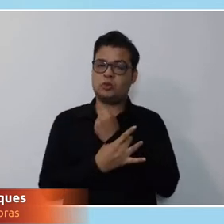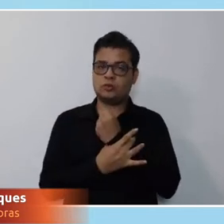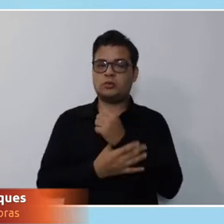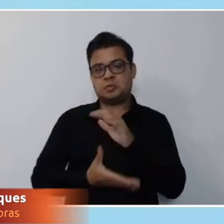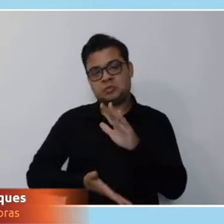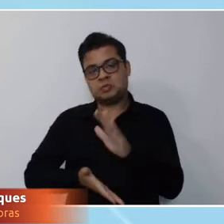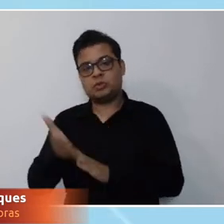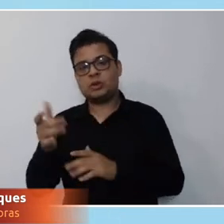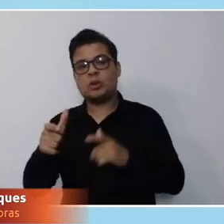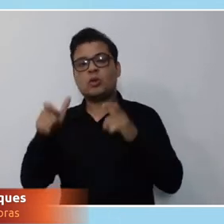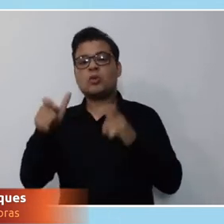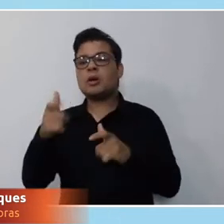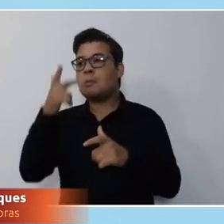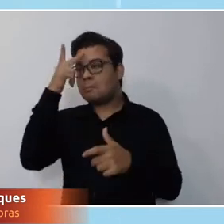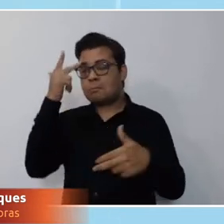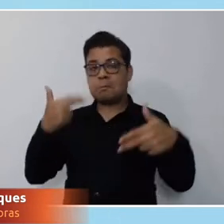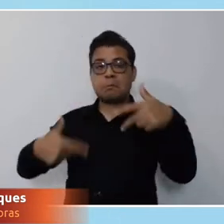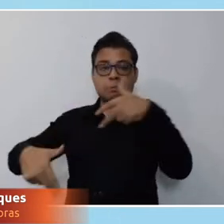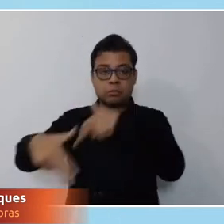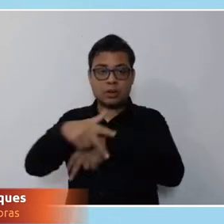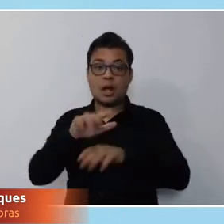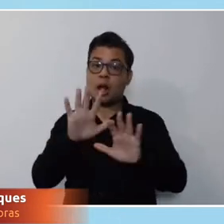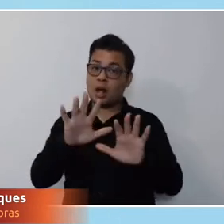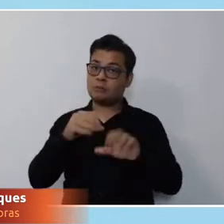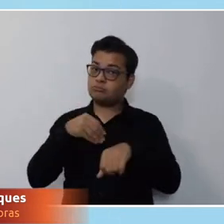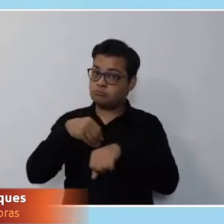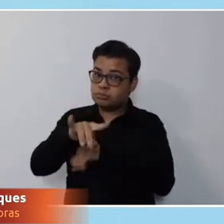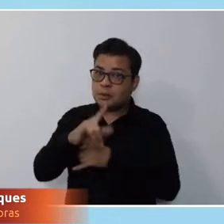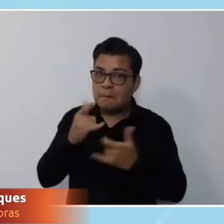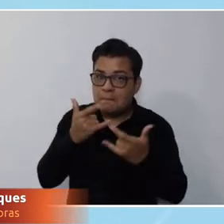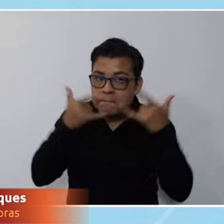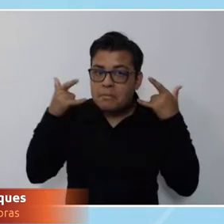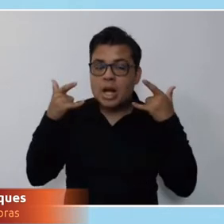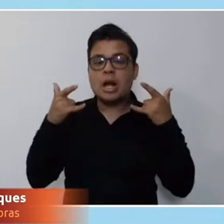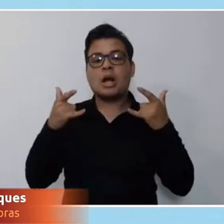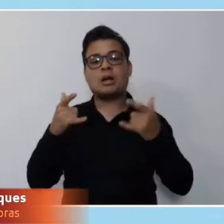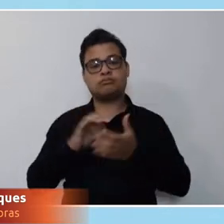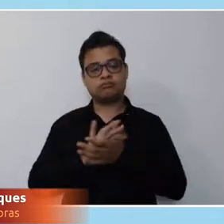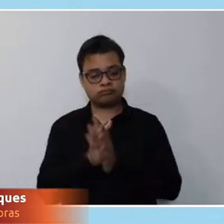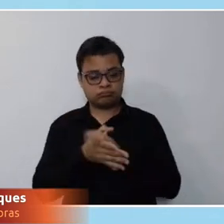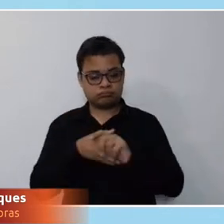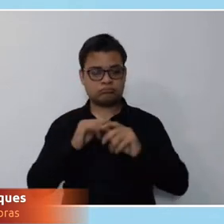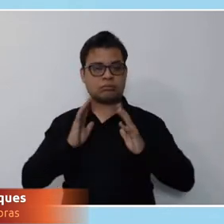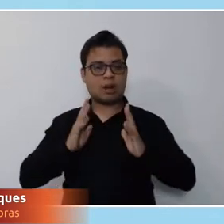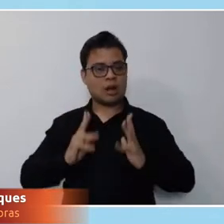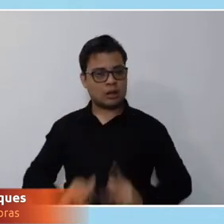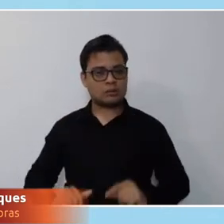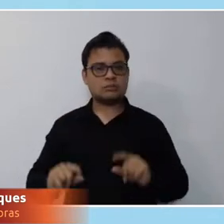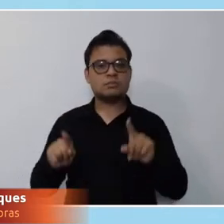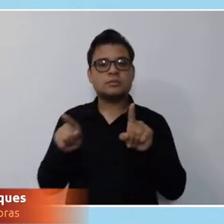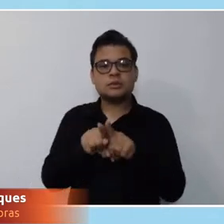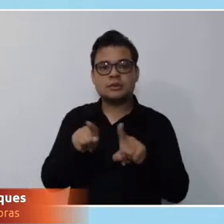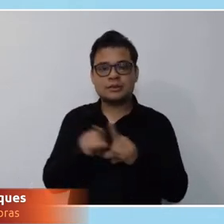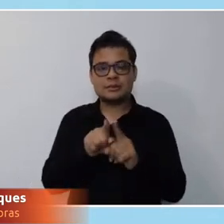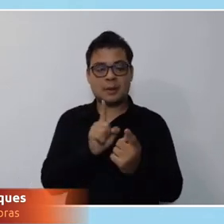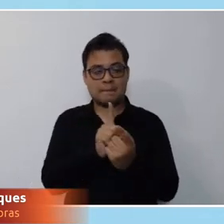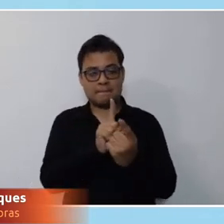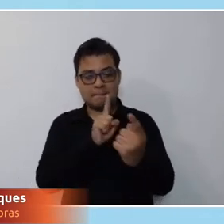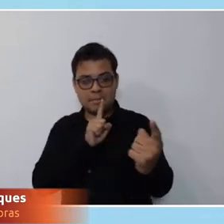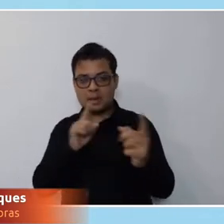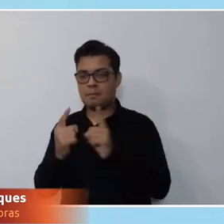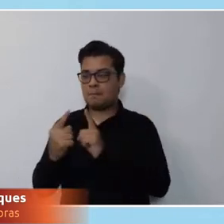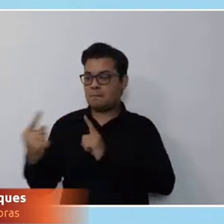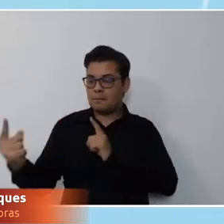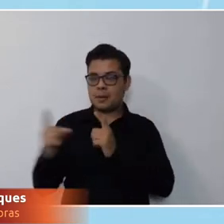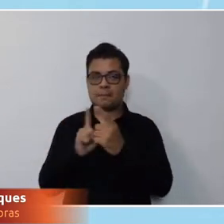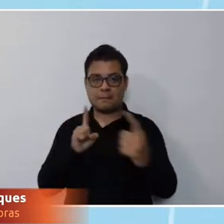com mais pessoas, lembrando, claro, de usar máscara, higienizar as mãos, manter um distanciamento mínimo das outras pessoas. Mas quem